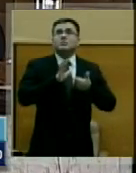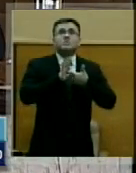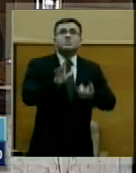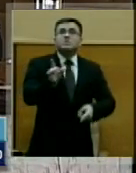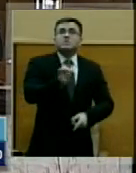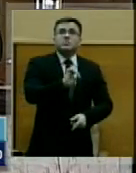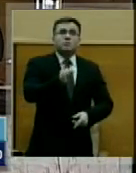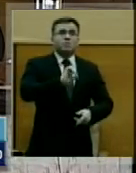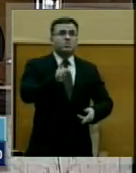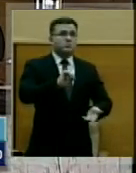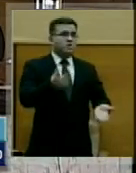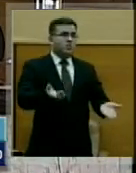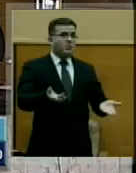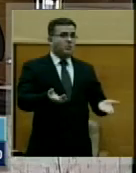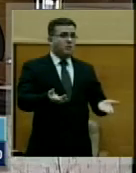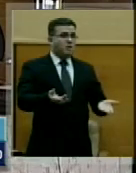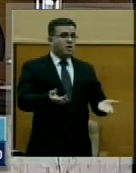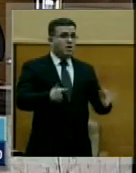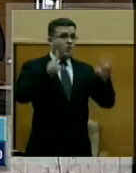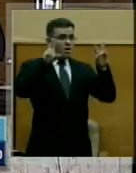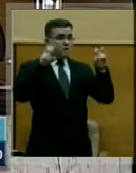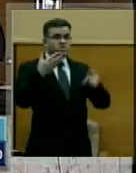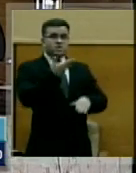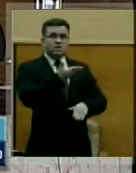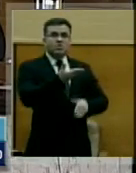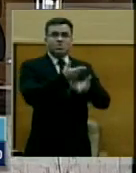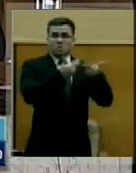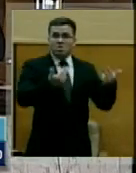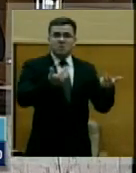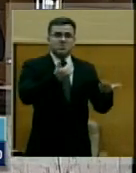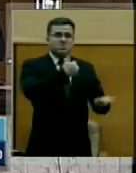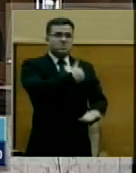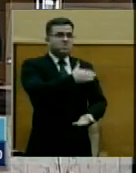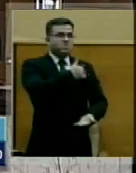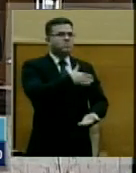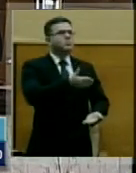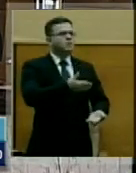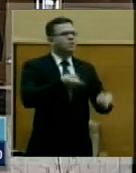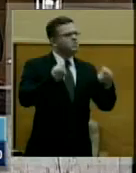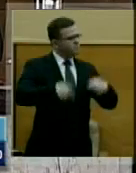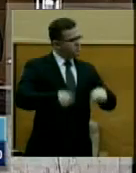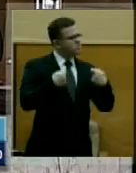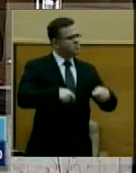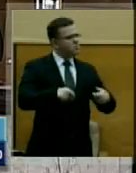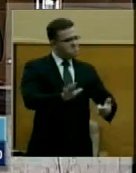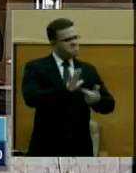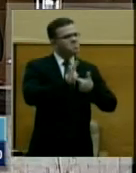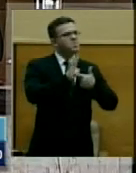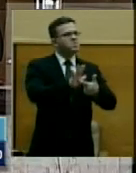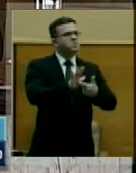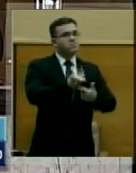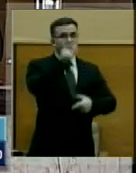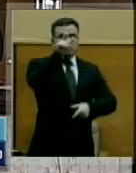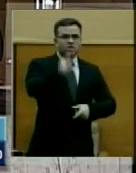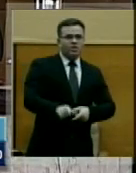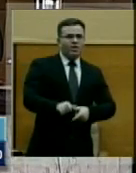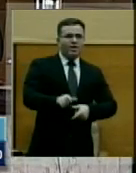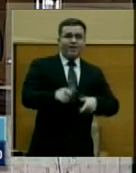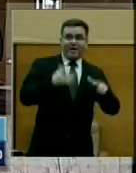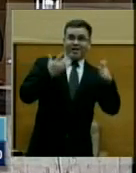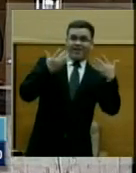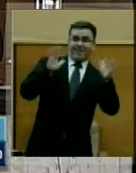baseia em crenças preconceituosas? Bem, vejamos. O que é enaltecer algo ou alguém?